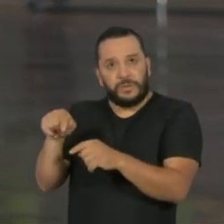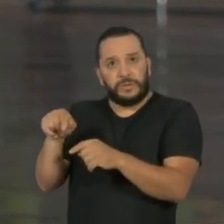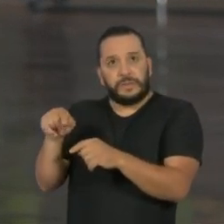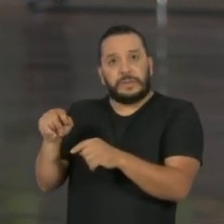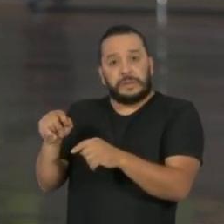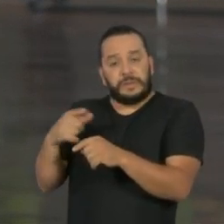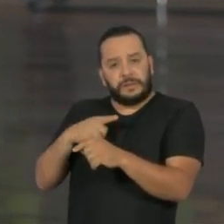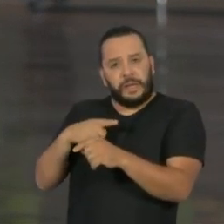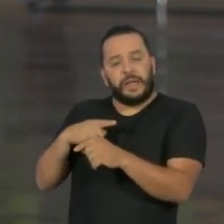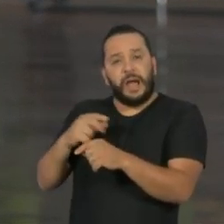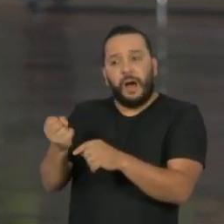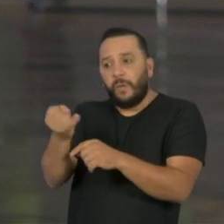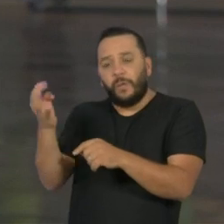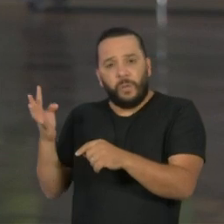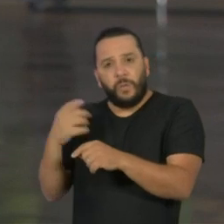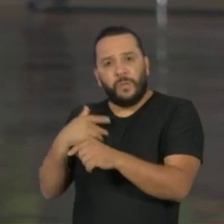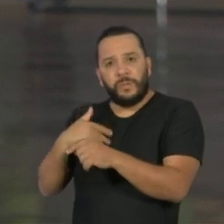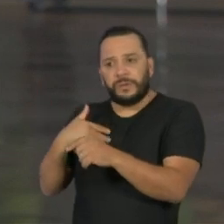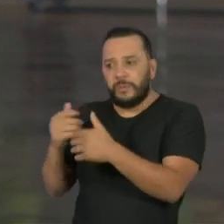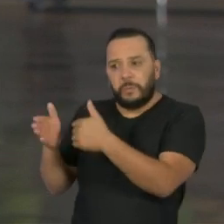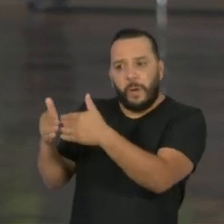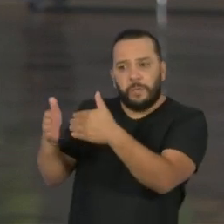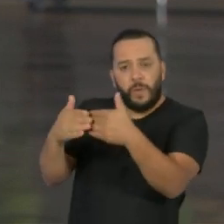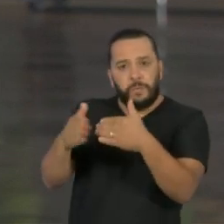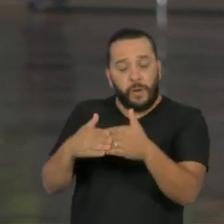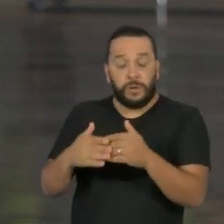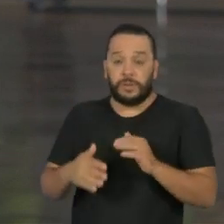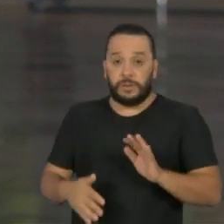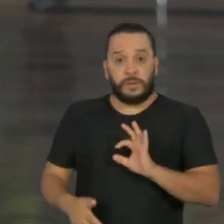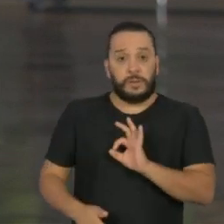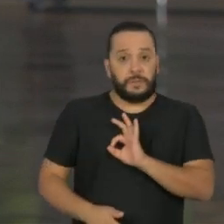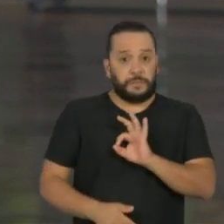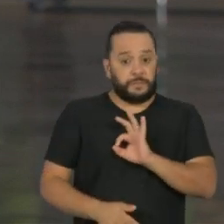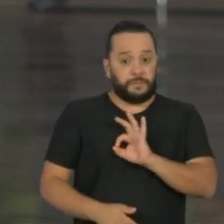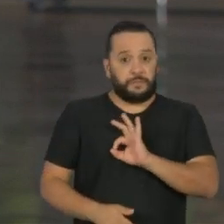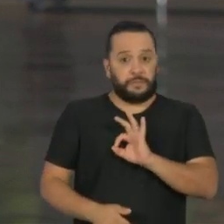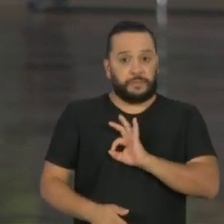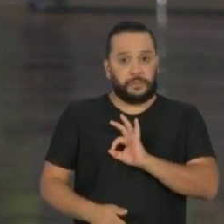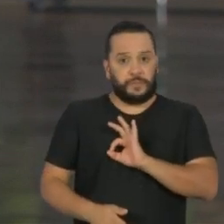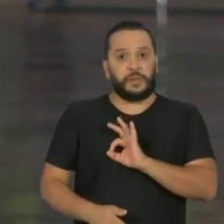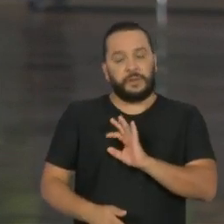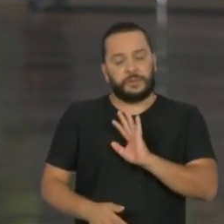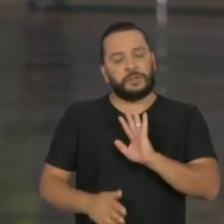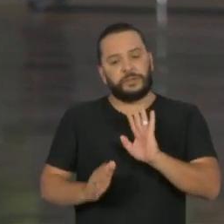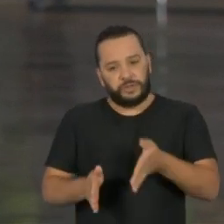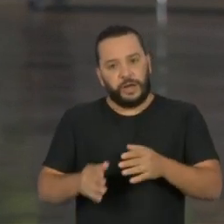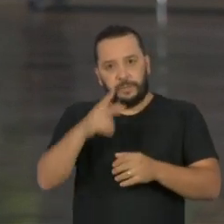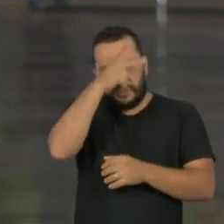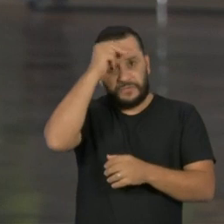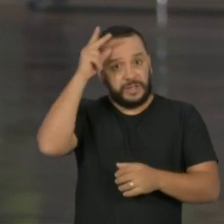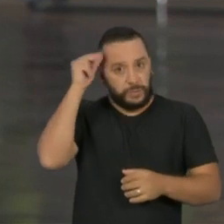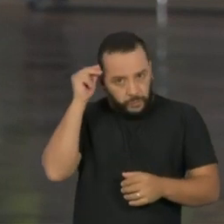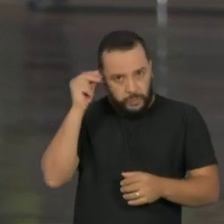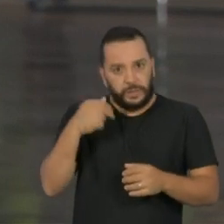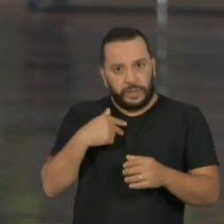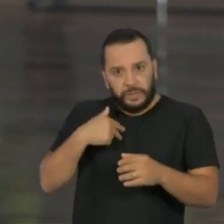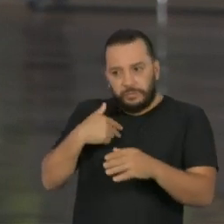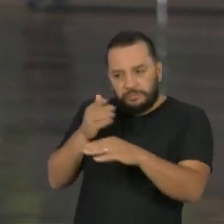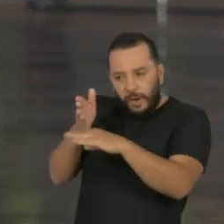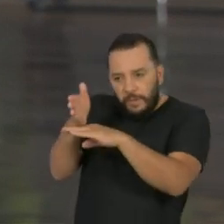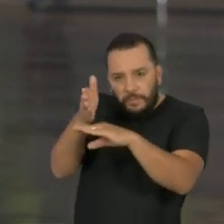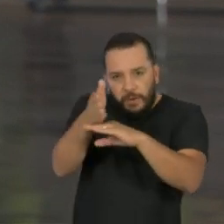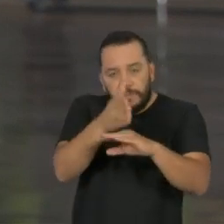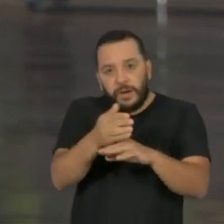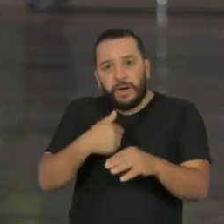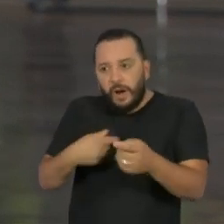de fiscalização feita pela Prefeitura começou a 1h da manhã, com um bloqueio de algumas ruas, em especial na região